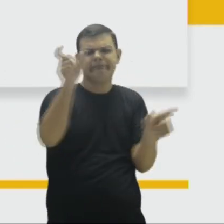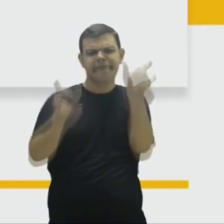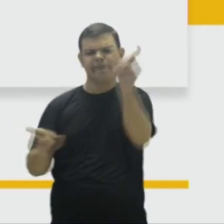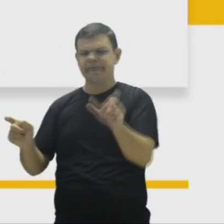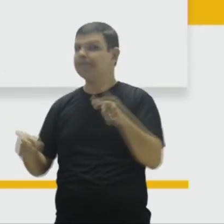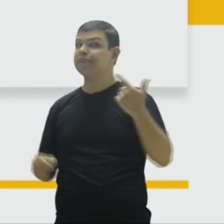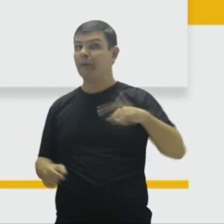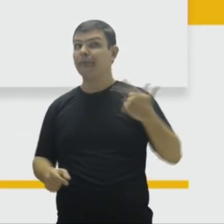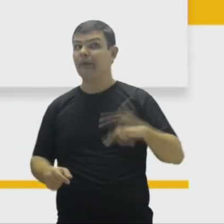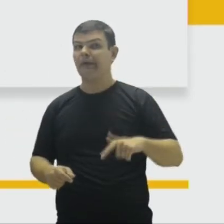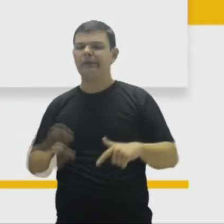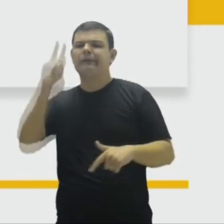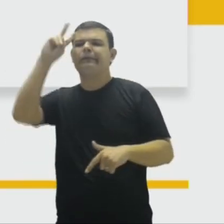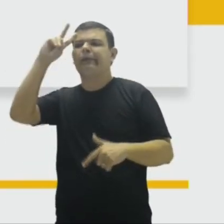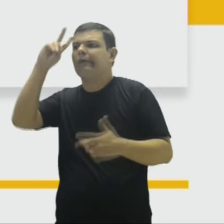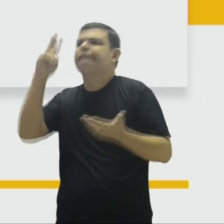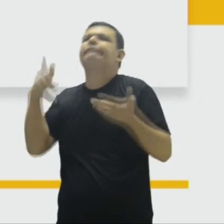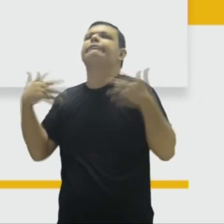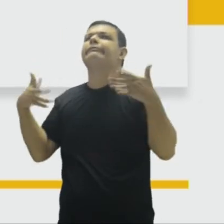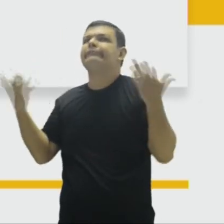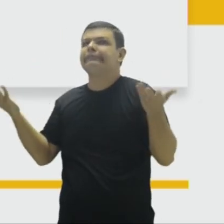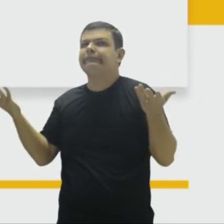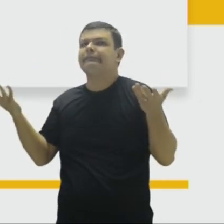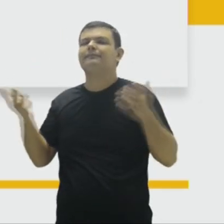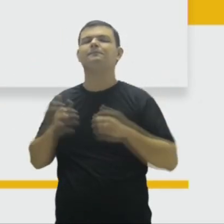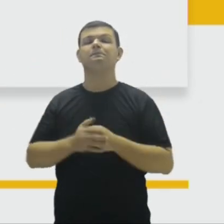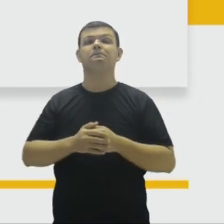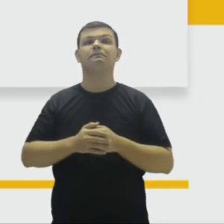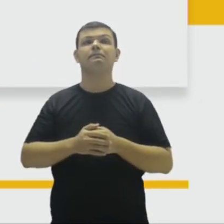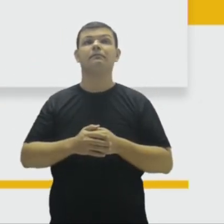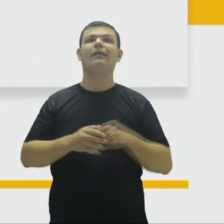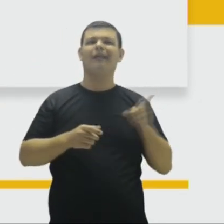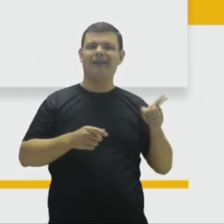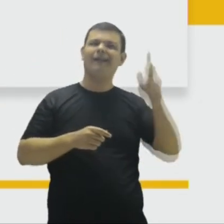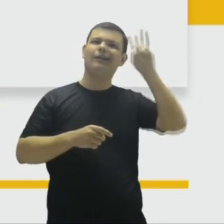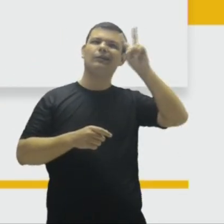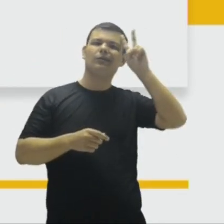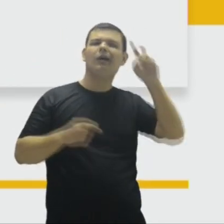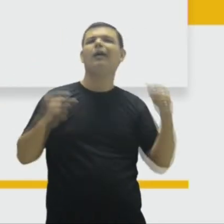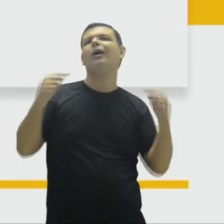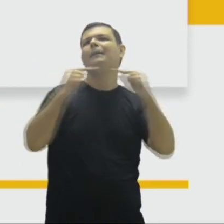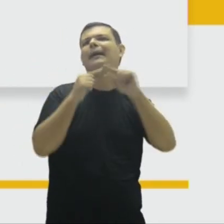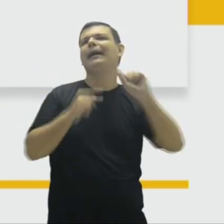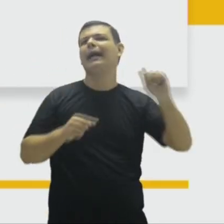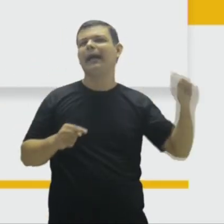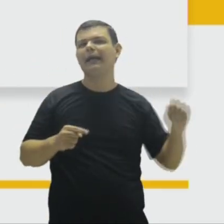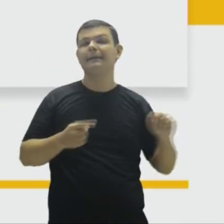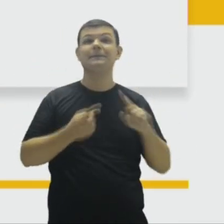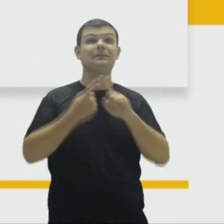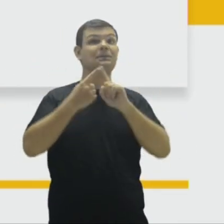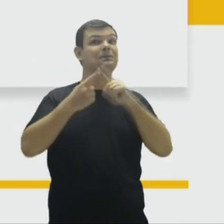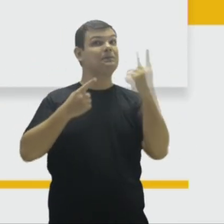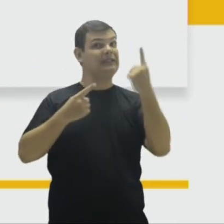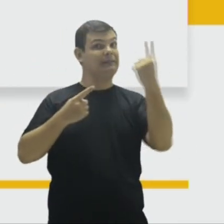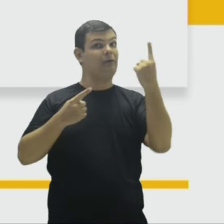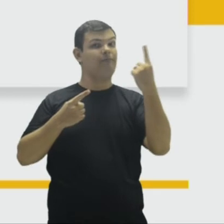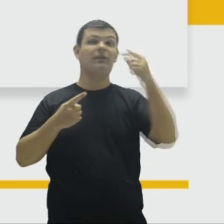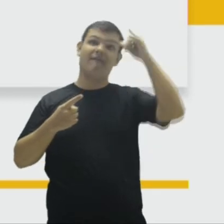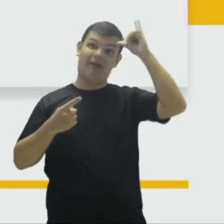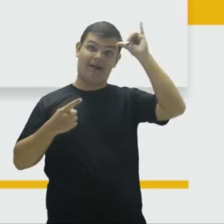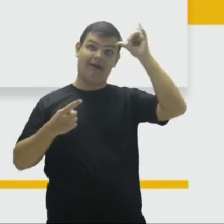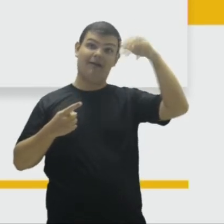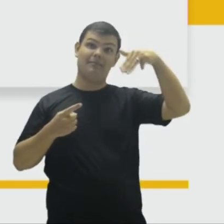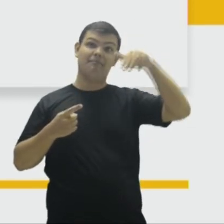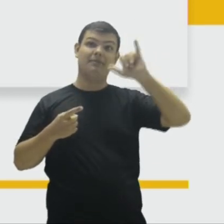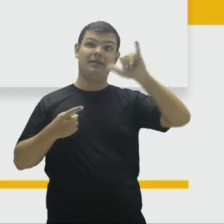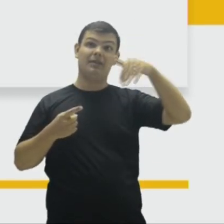personagens. Os personagens da história que nós lemos são o personagem principal, a vaca Mimosa, e